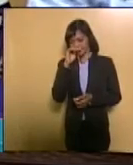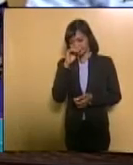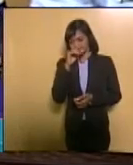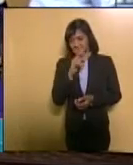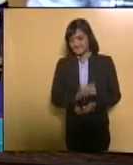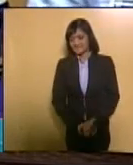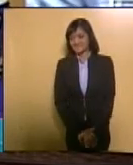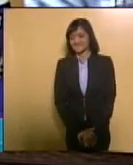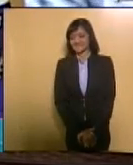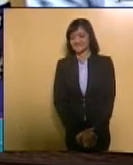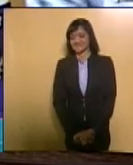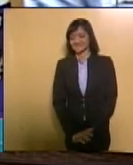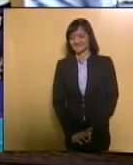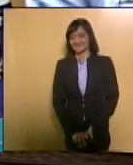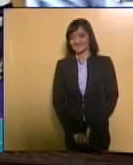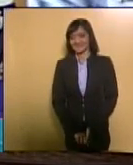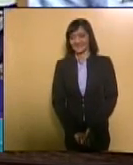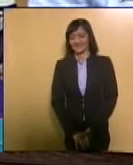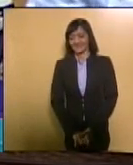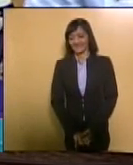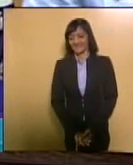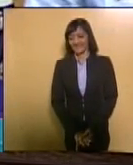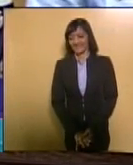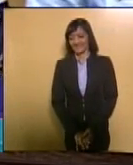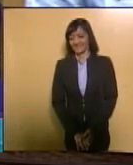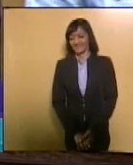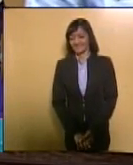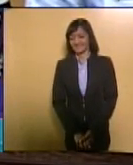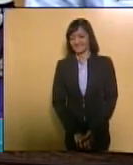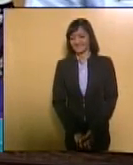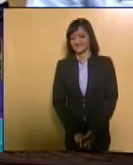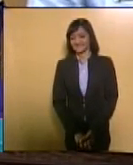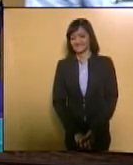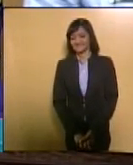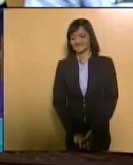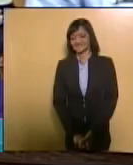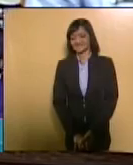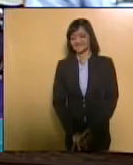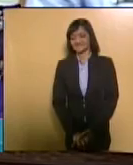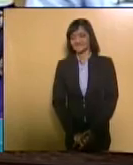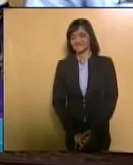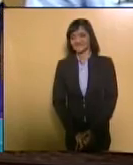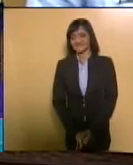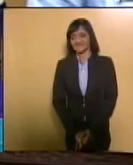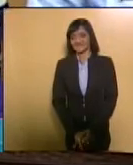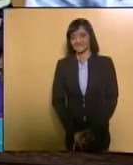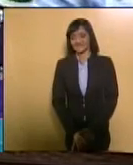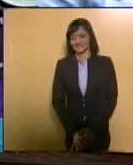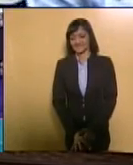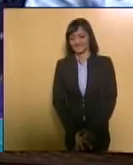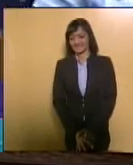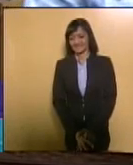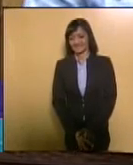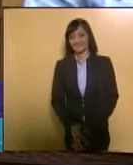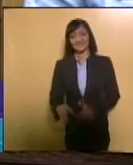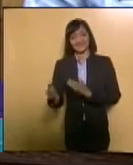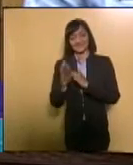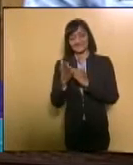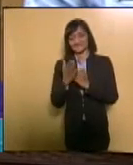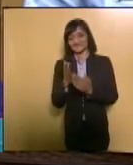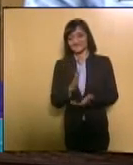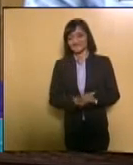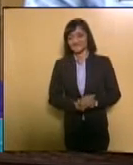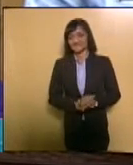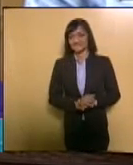conseguiu isso graças a Deus menina que essas meninas são demais viu vocês me ajudem viu pelo amor de